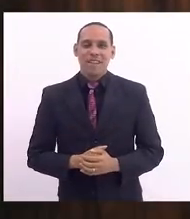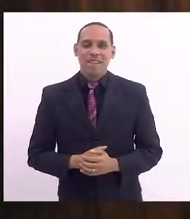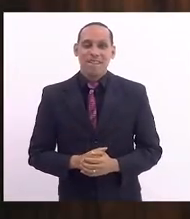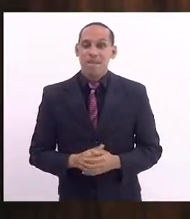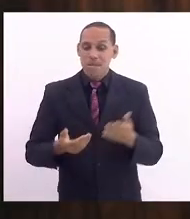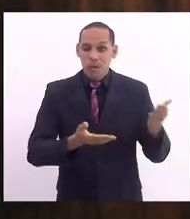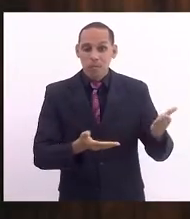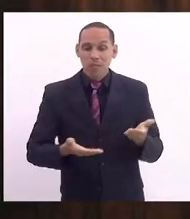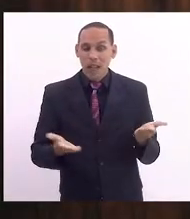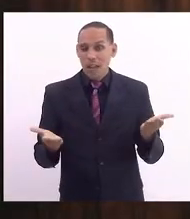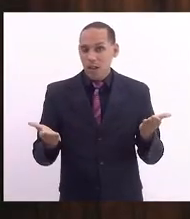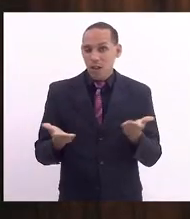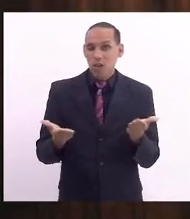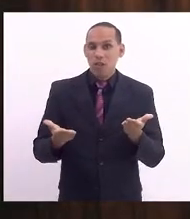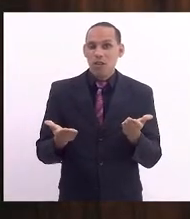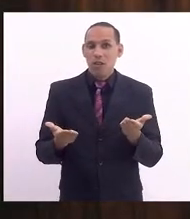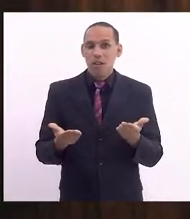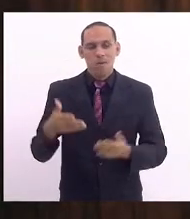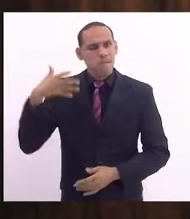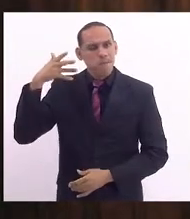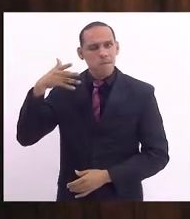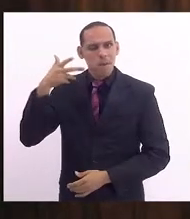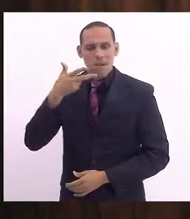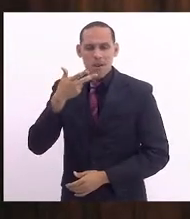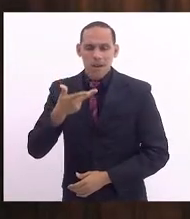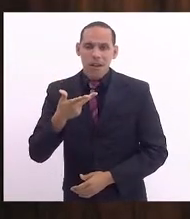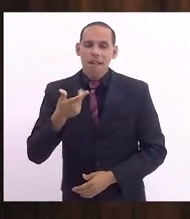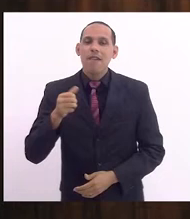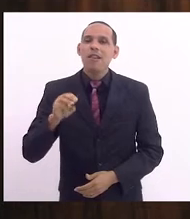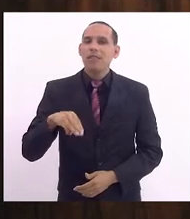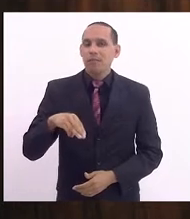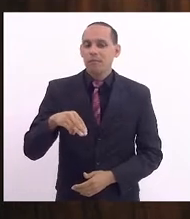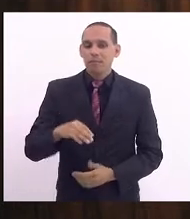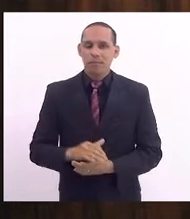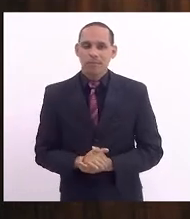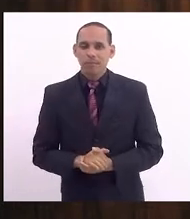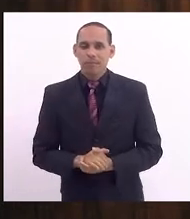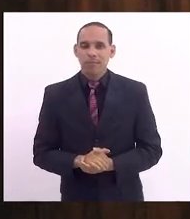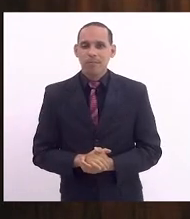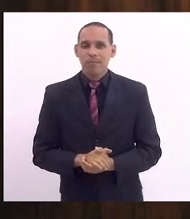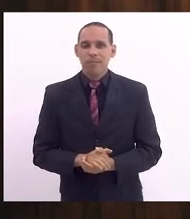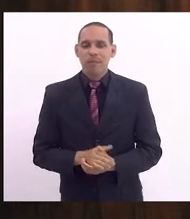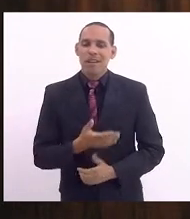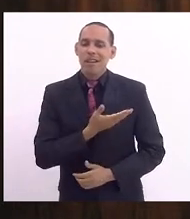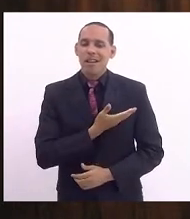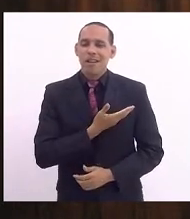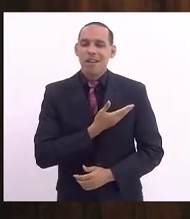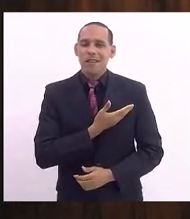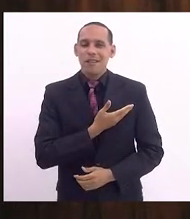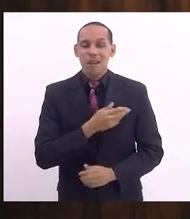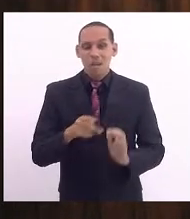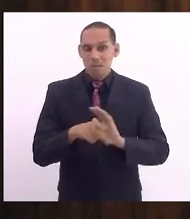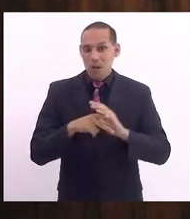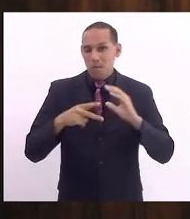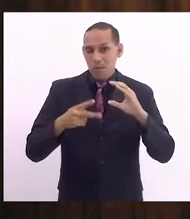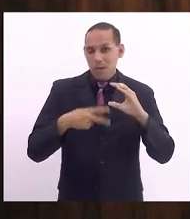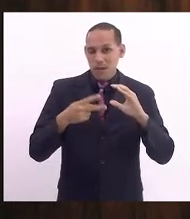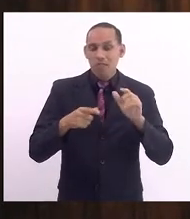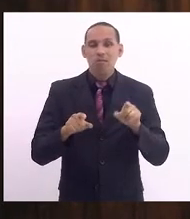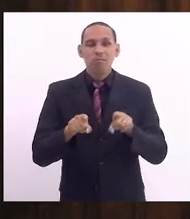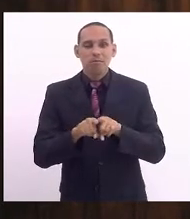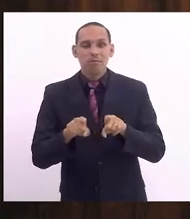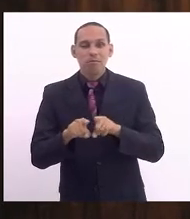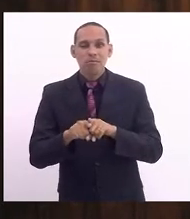Chamo agora, para fazer uso da palavra aqui, as minhas queridas camaradas, uma da Câmara dos Vereadores, outra da